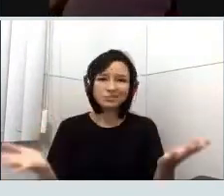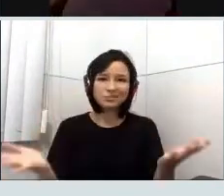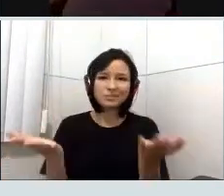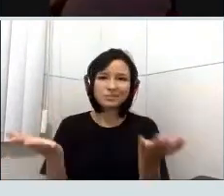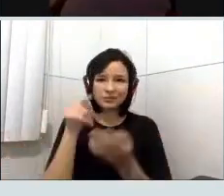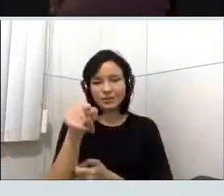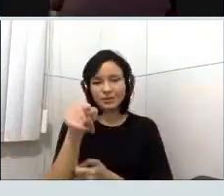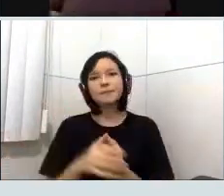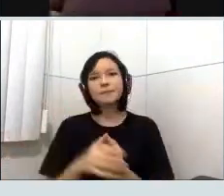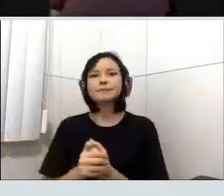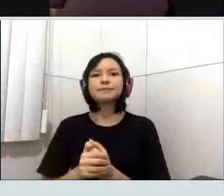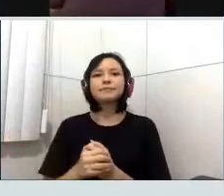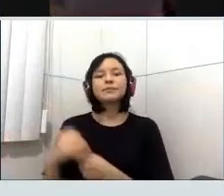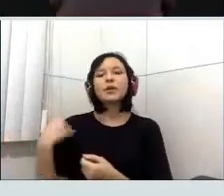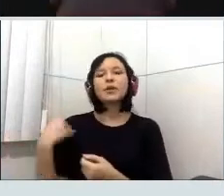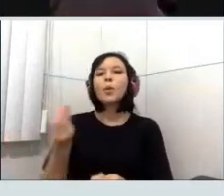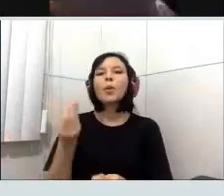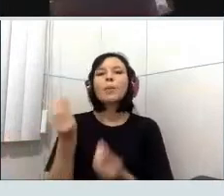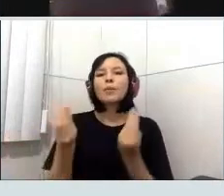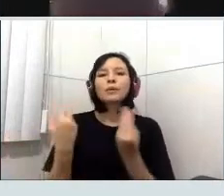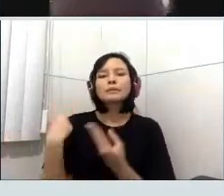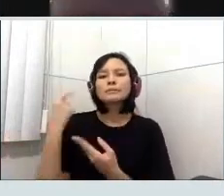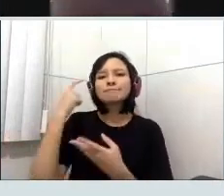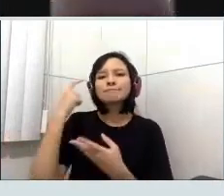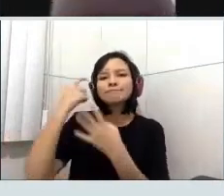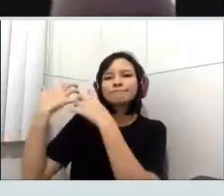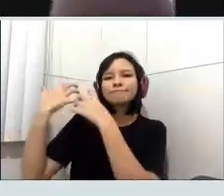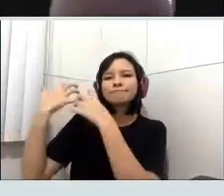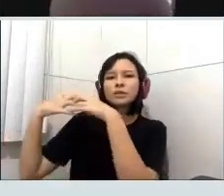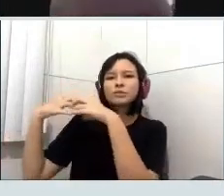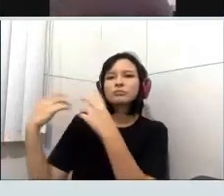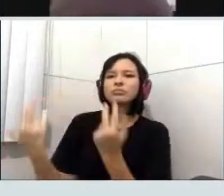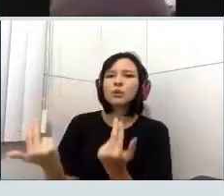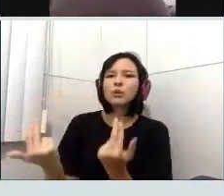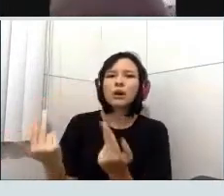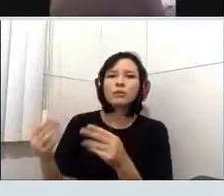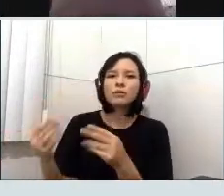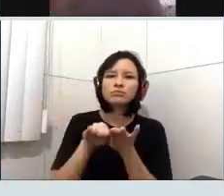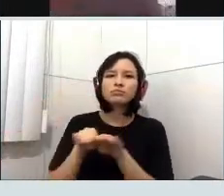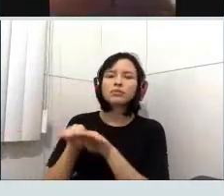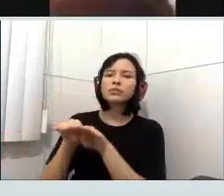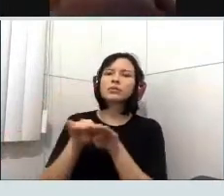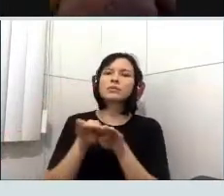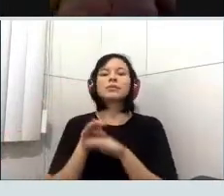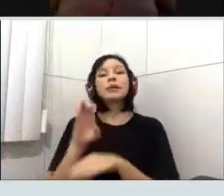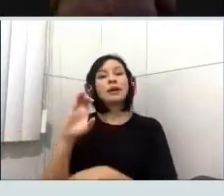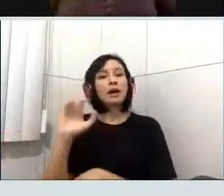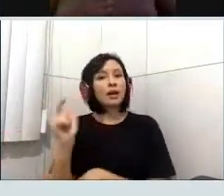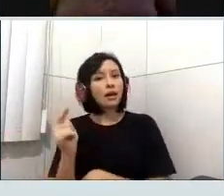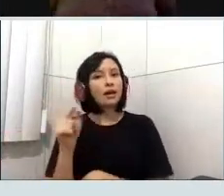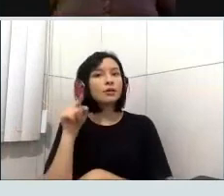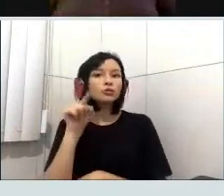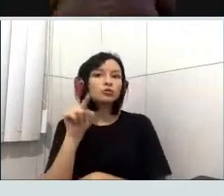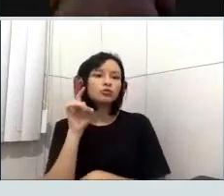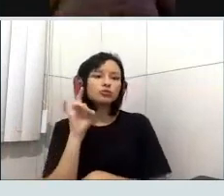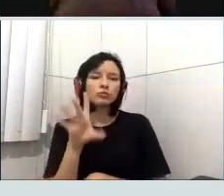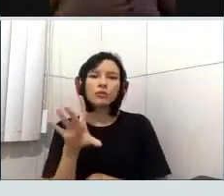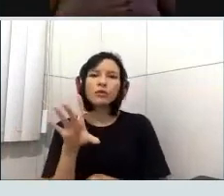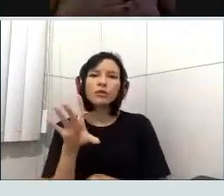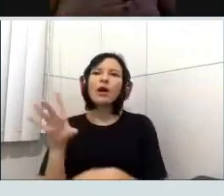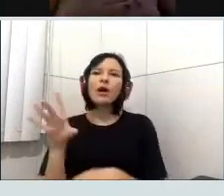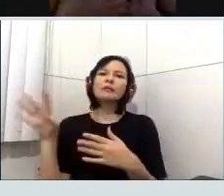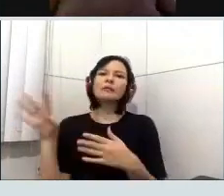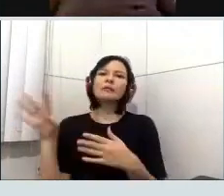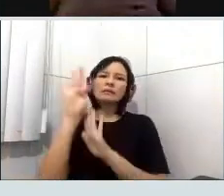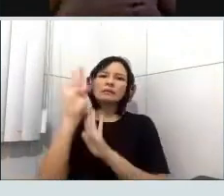que eu estou seguindo ali de pensamento que eu quero que vocês escrevam. Óbvio que vocês não vão se limitar apenas aos textos motivadores, então